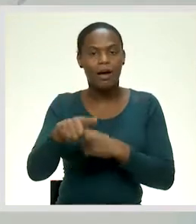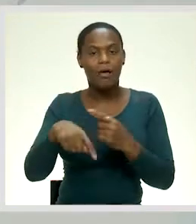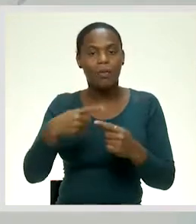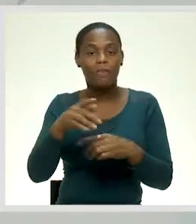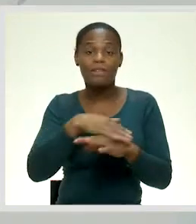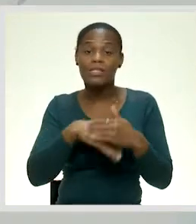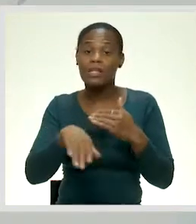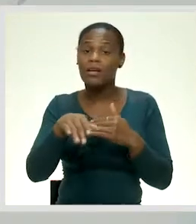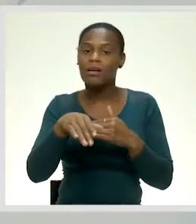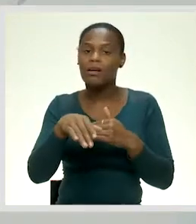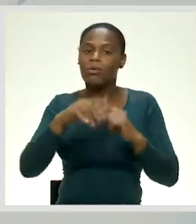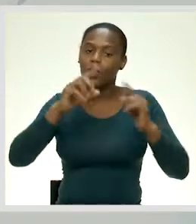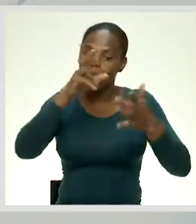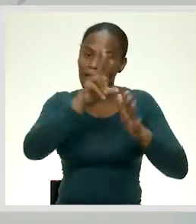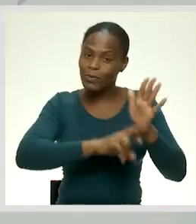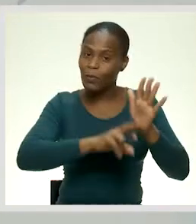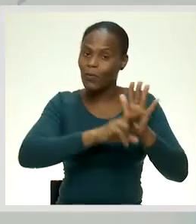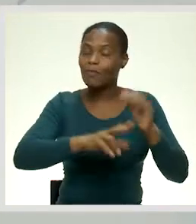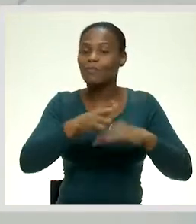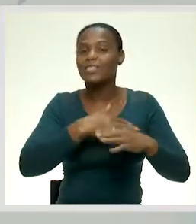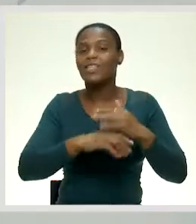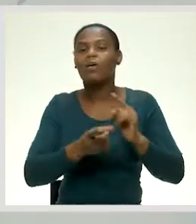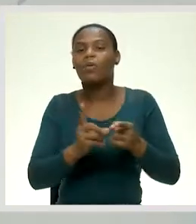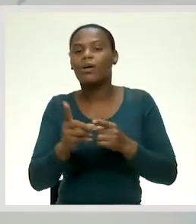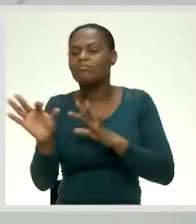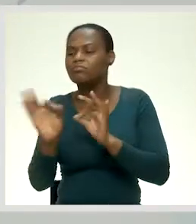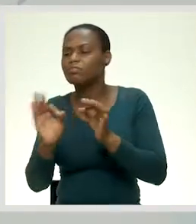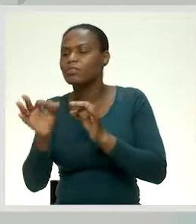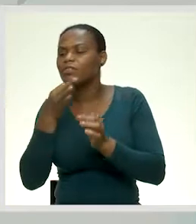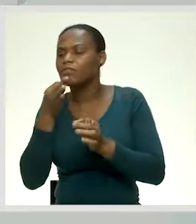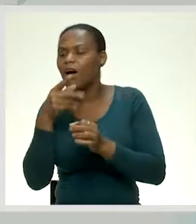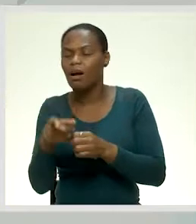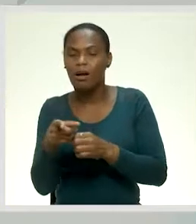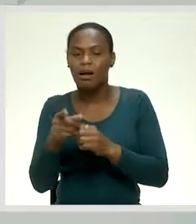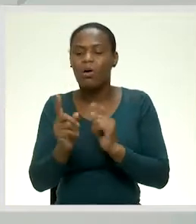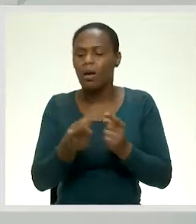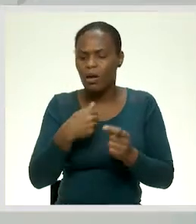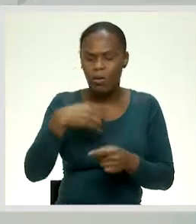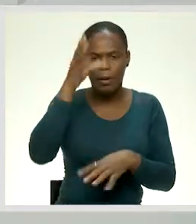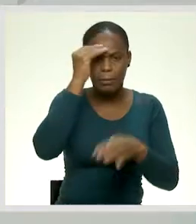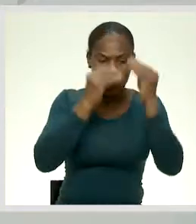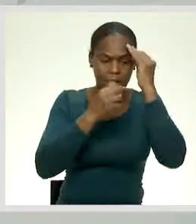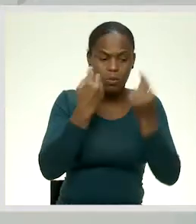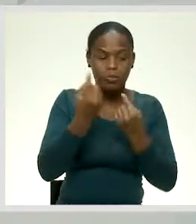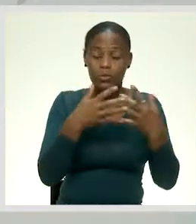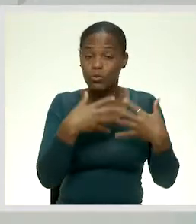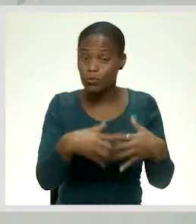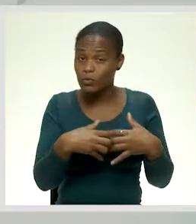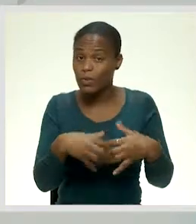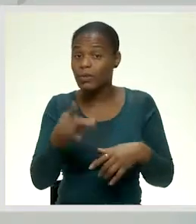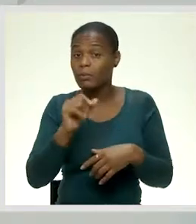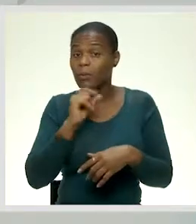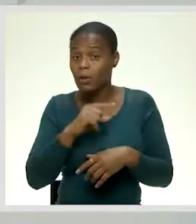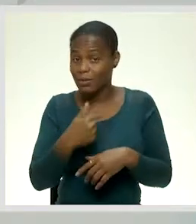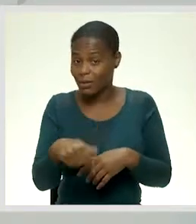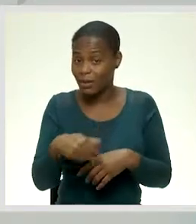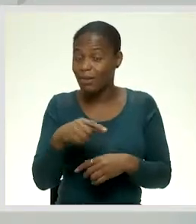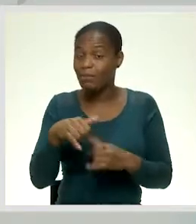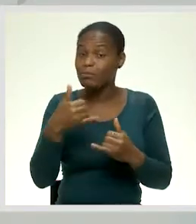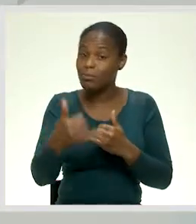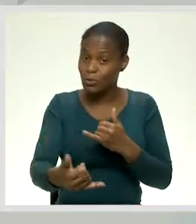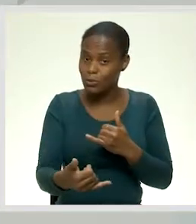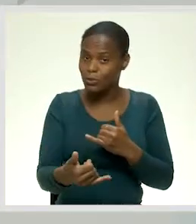apanhado, um relatório daquilo que foi tratado, ou daquilo que eu aprendi, ou de algumas dúvidas também que eu possa ter, e, posteriormente, encontrar